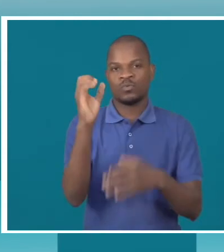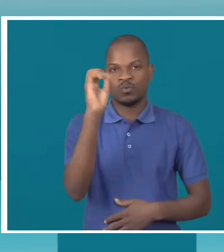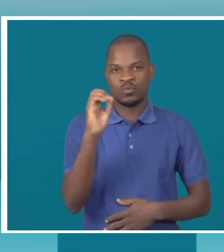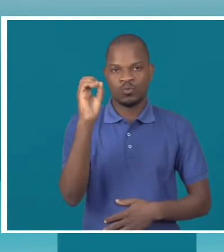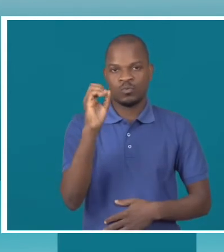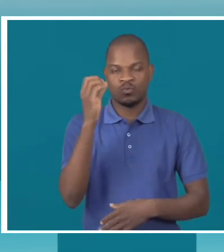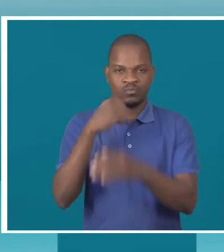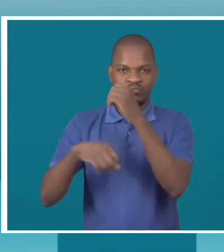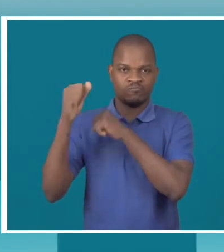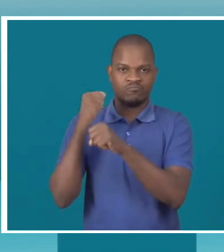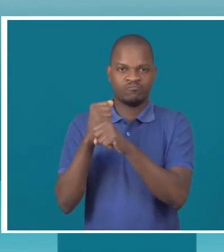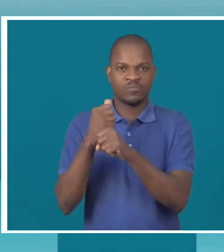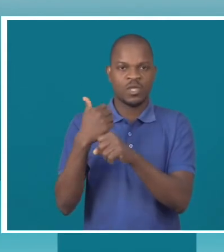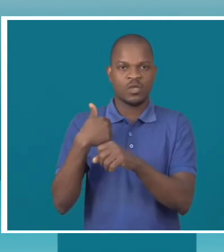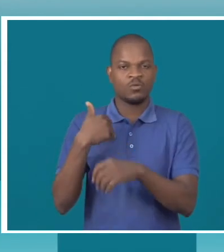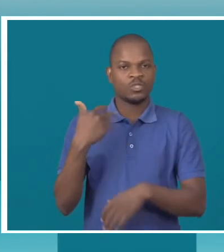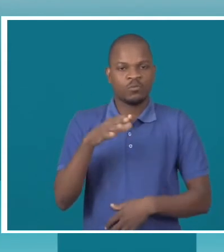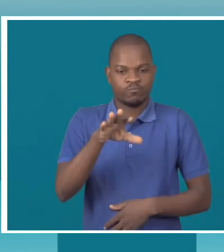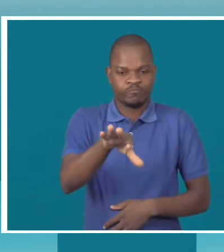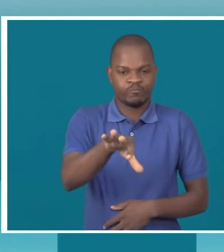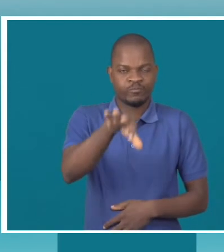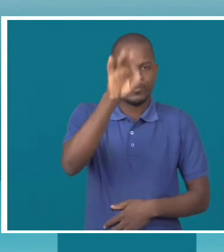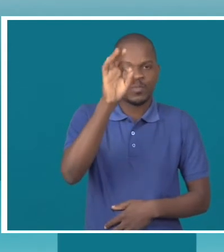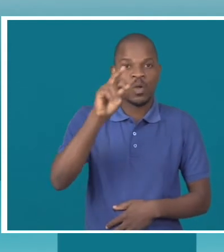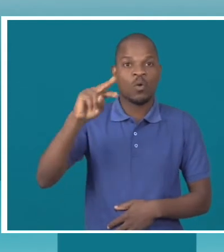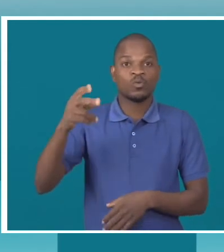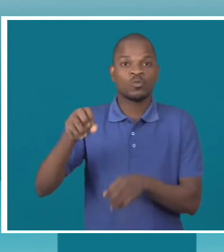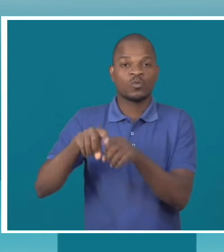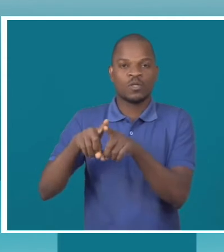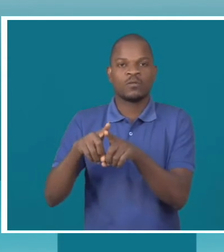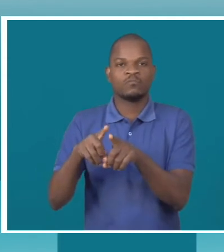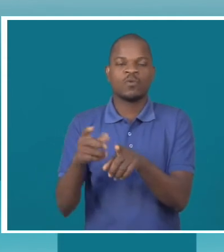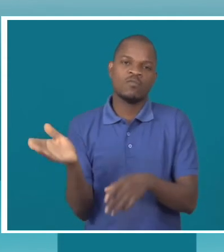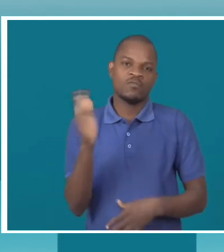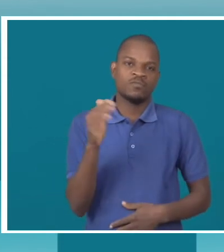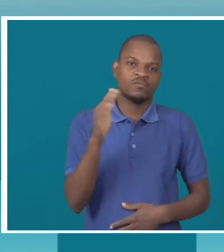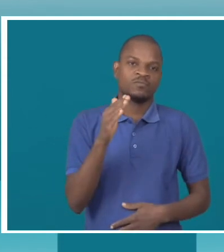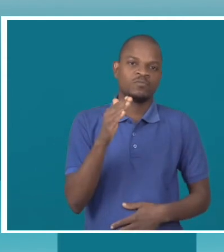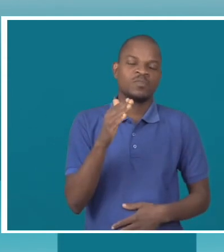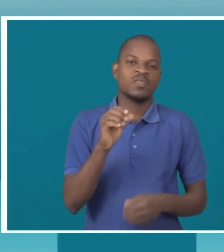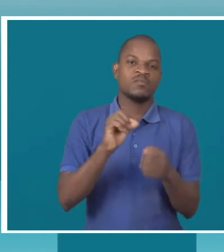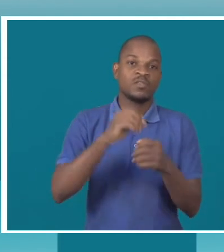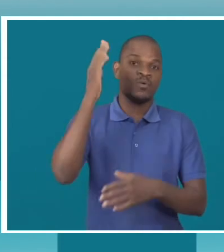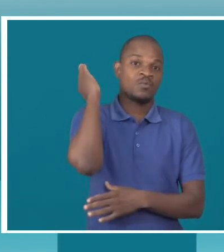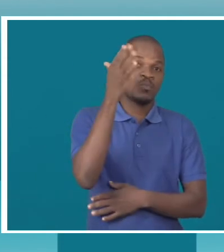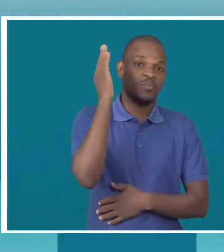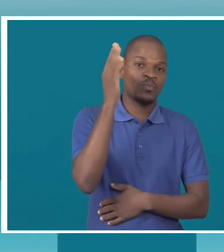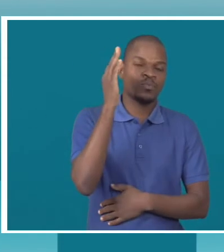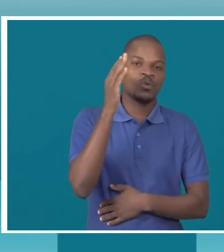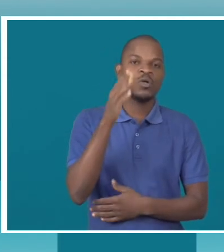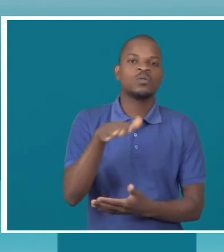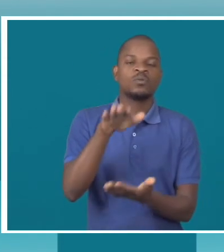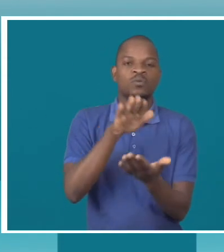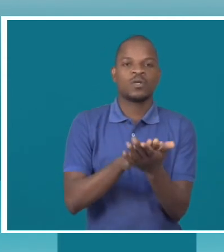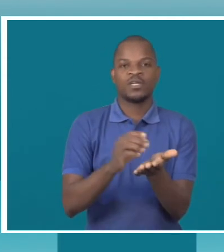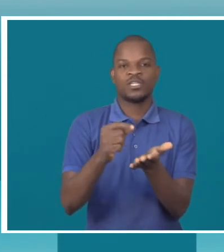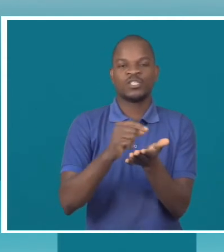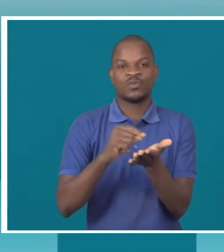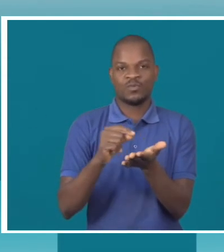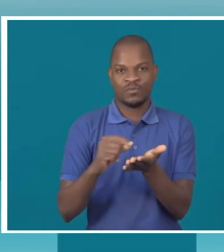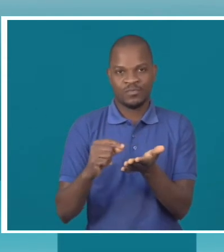passado, fui destacado com alguns colegas para irmos orientar a palestra na escola primária do Liqueleu.